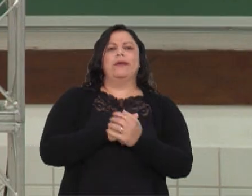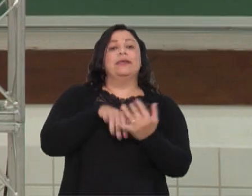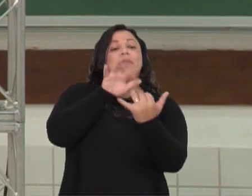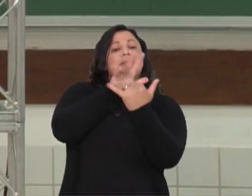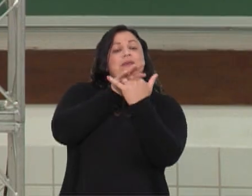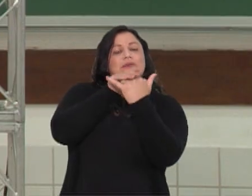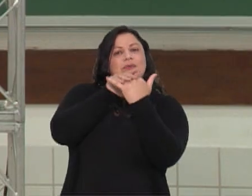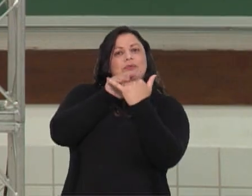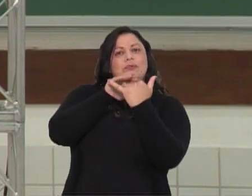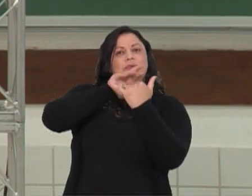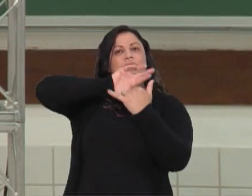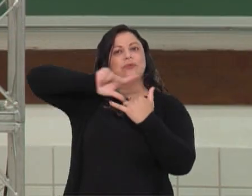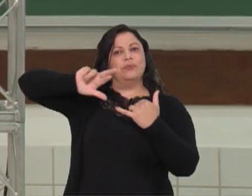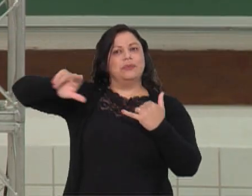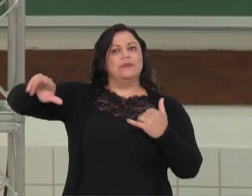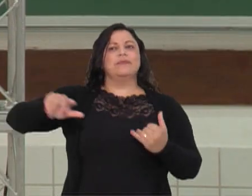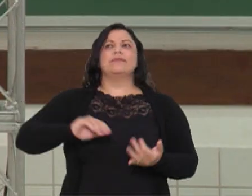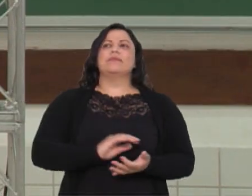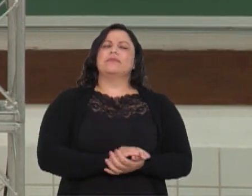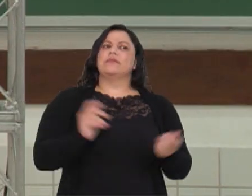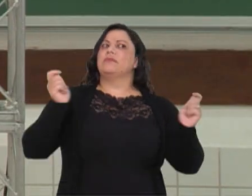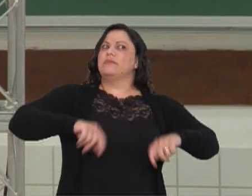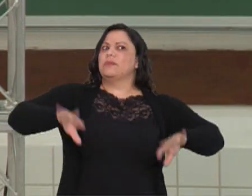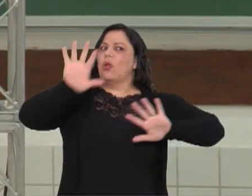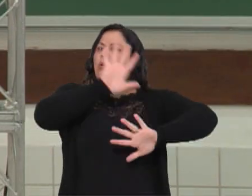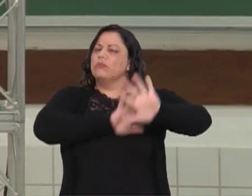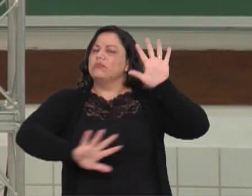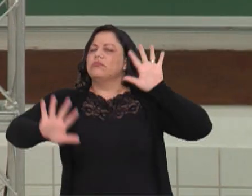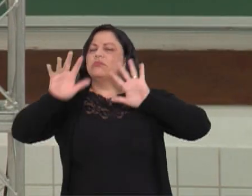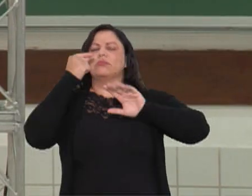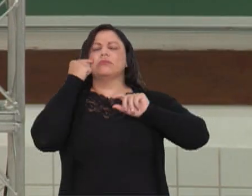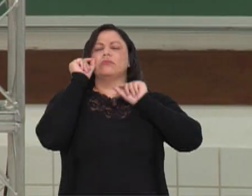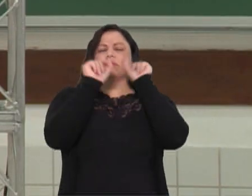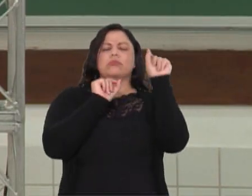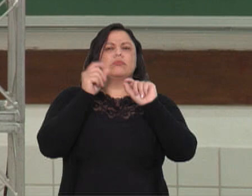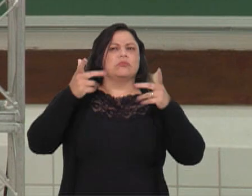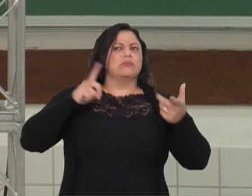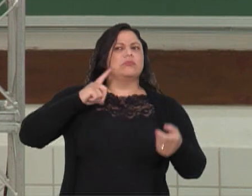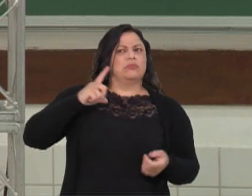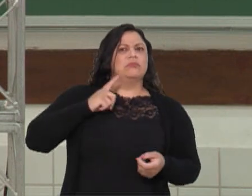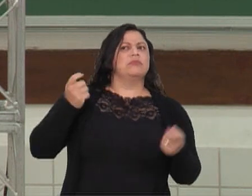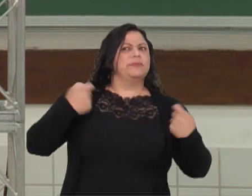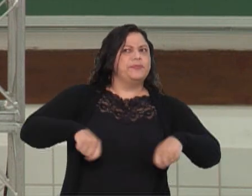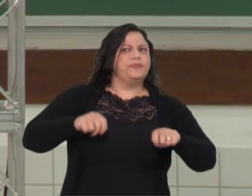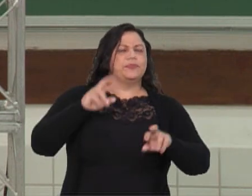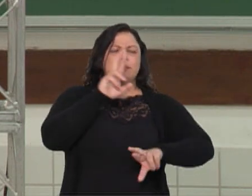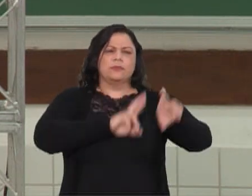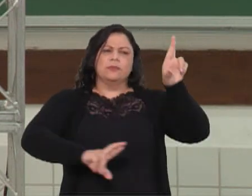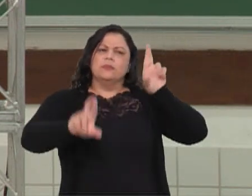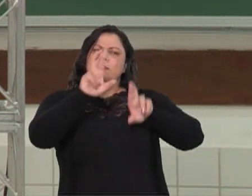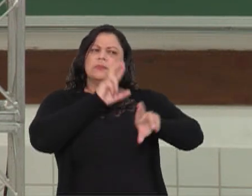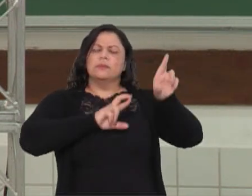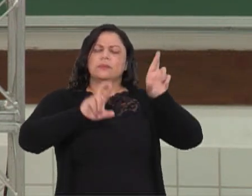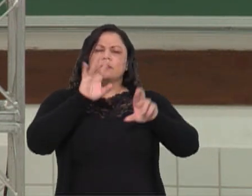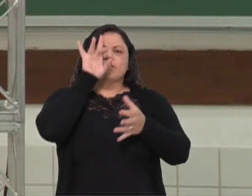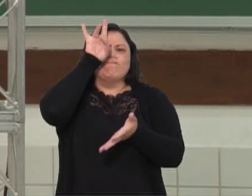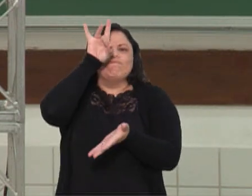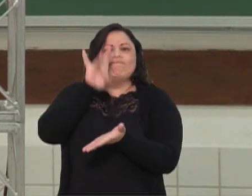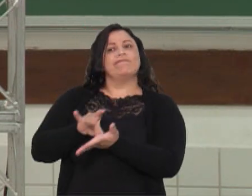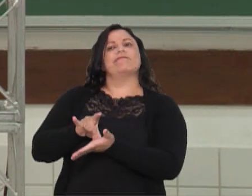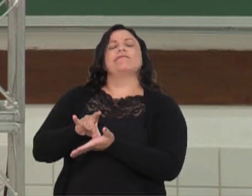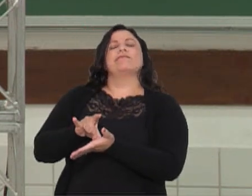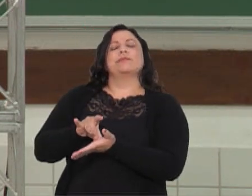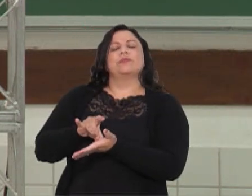YouTube, entre outros. Cuidado que a gente deve ter, pessoal, é de verificar as fontes